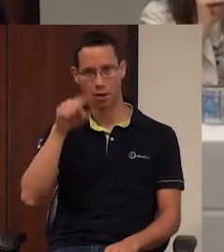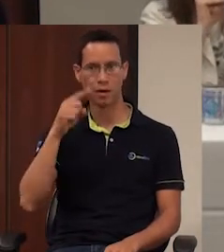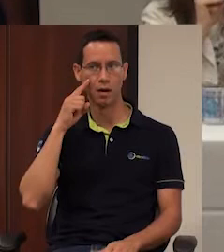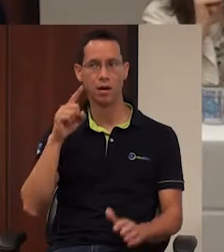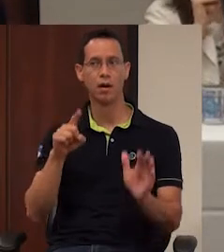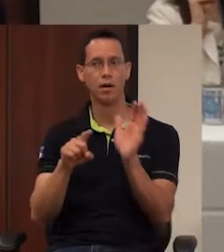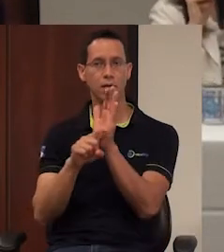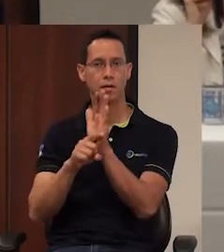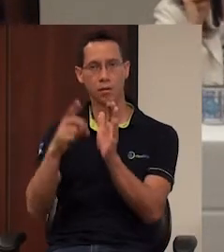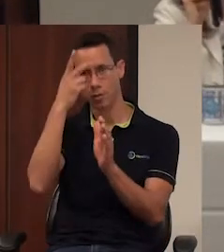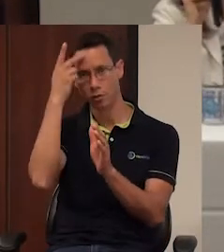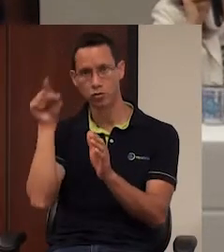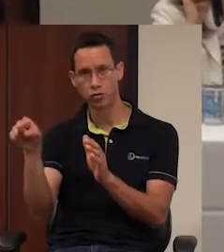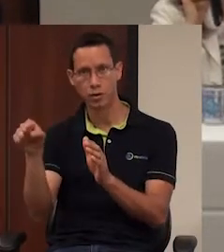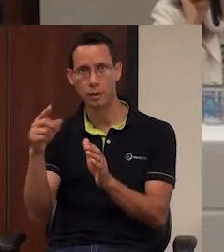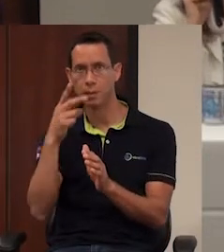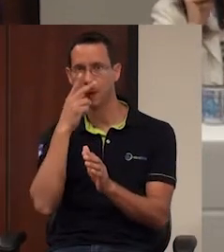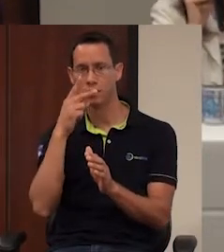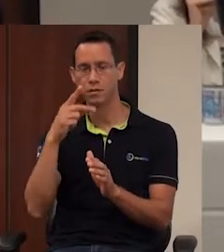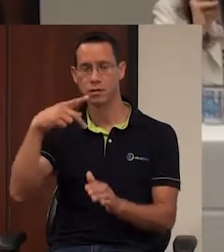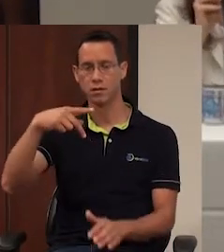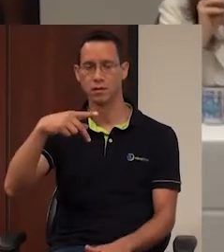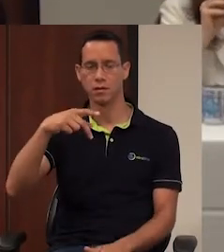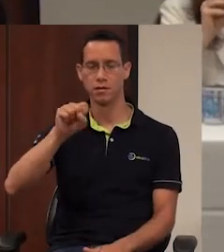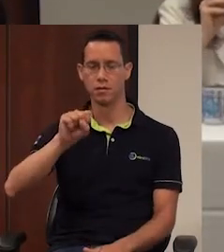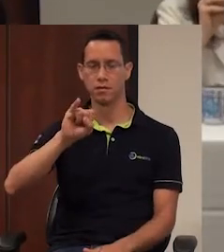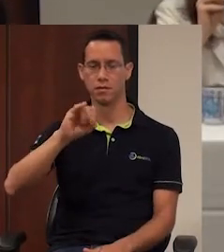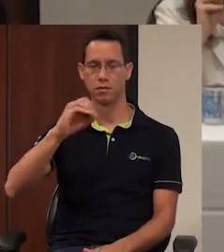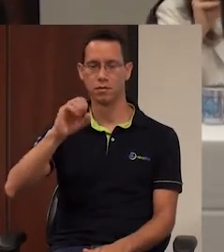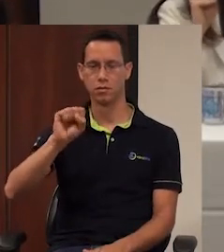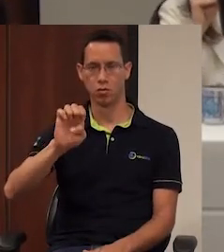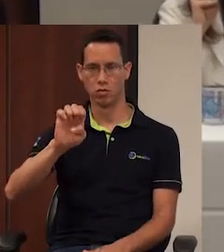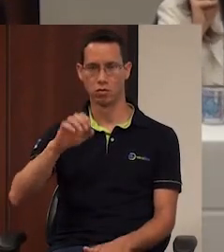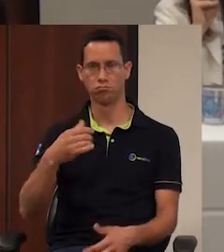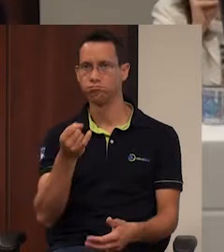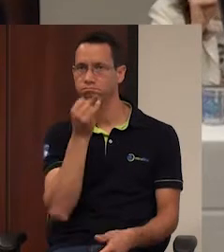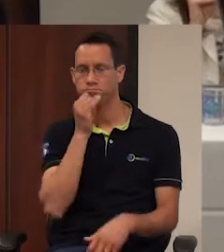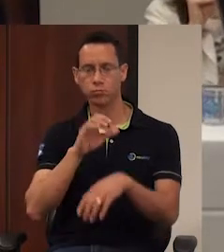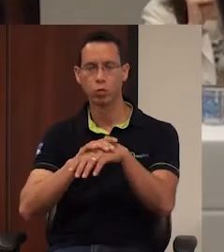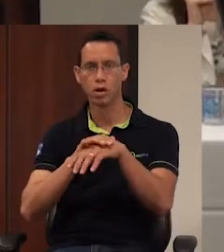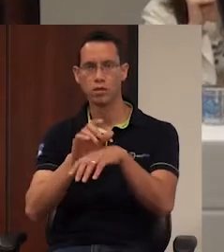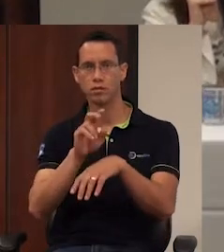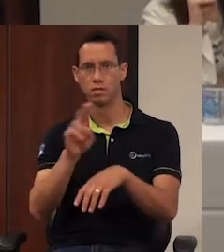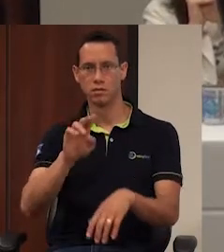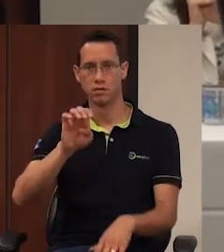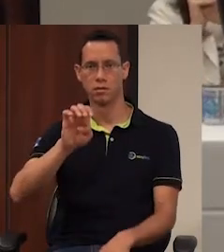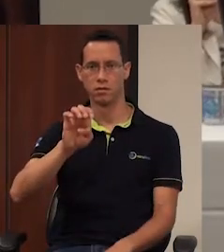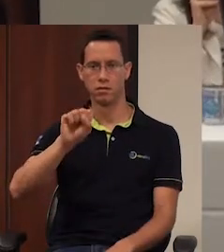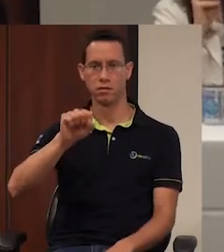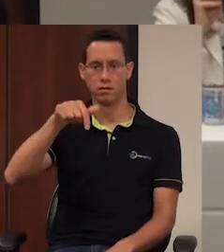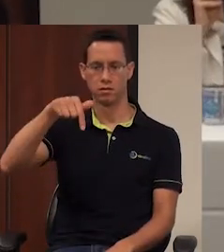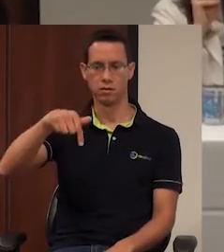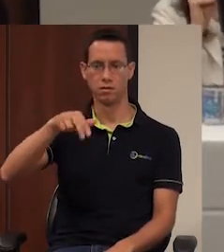pessoas diagnosticadas com psicoses, por exemplo, com esquizofrenia. Tá? Então, como é que funciona esse